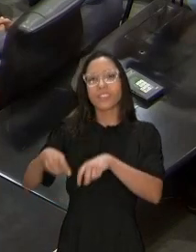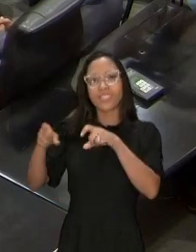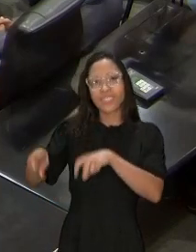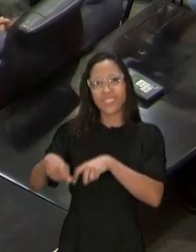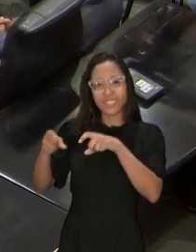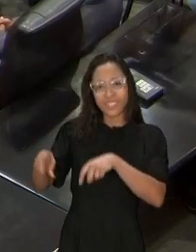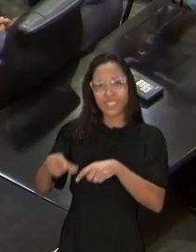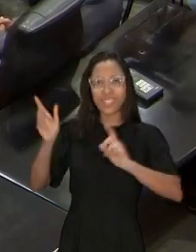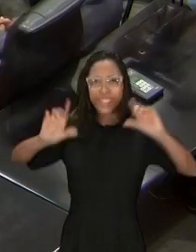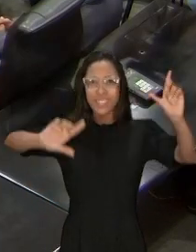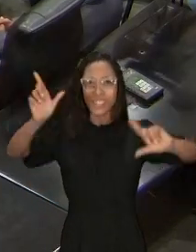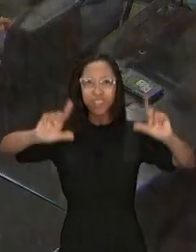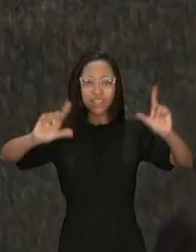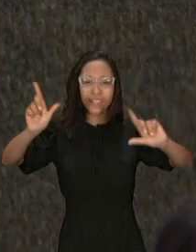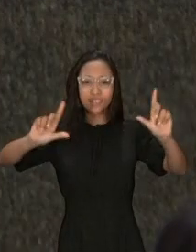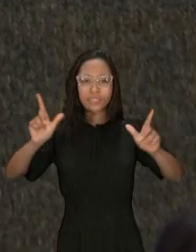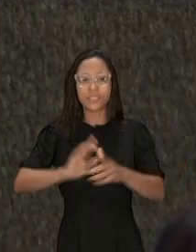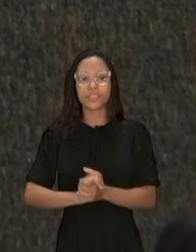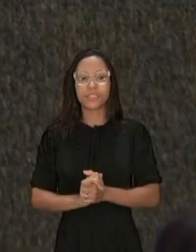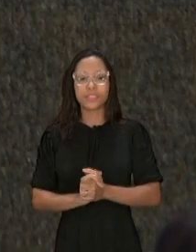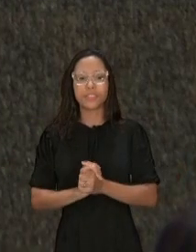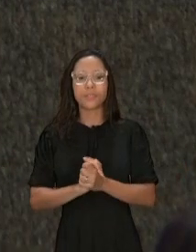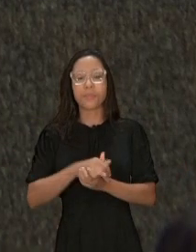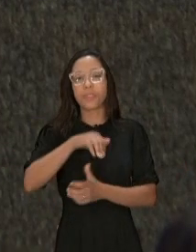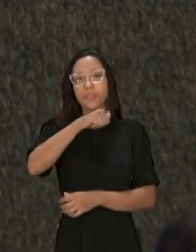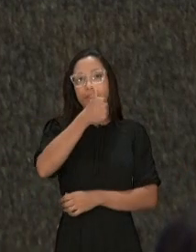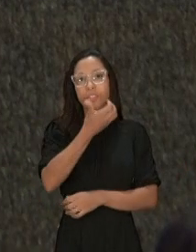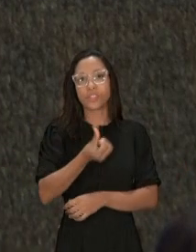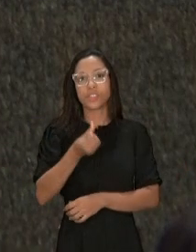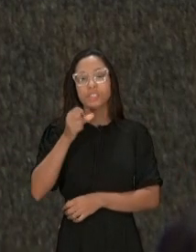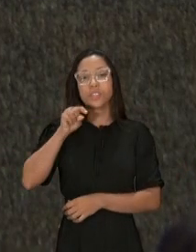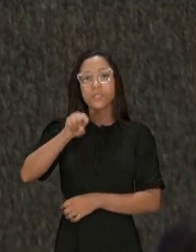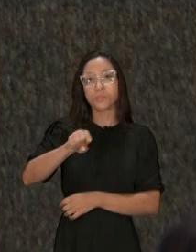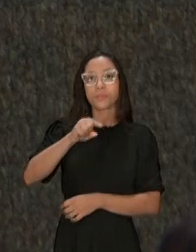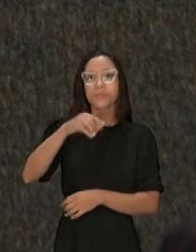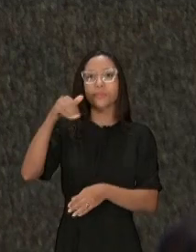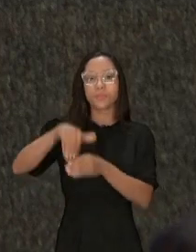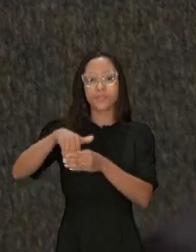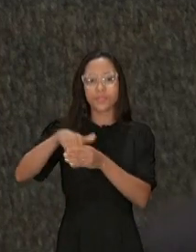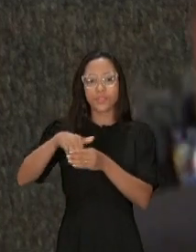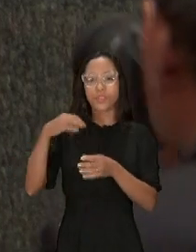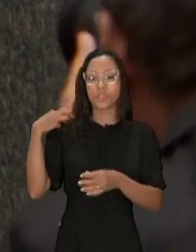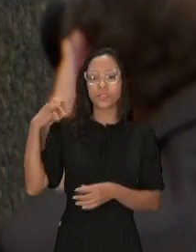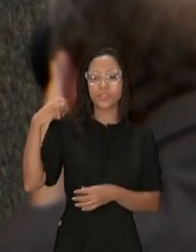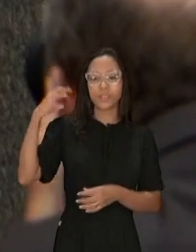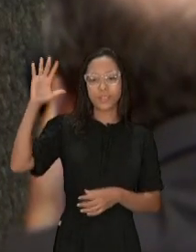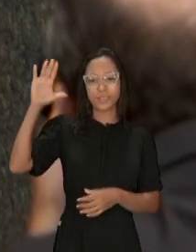Mato Grosso com mais de 16 mil votos e hoje é homenageado.